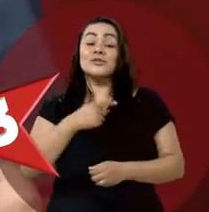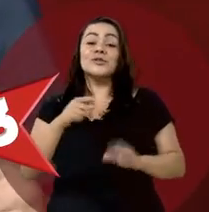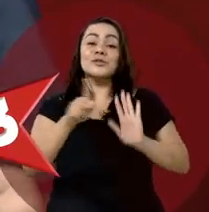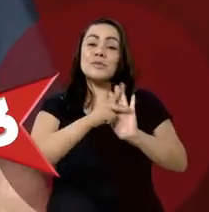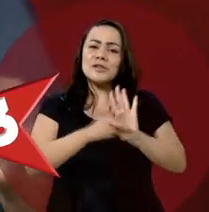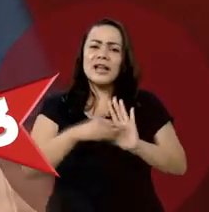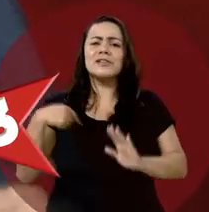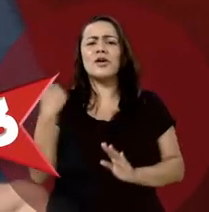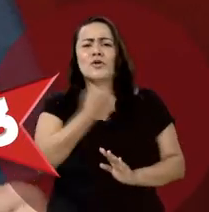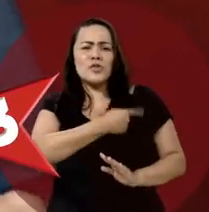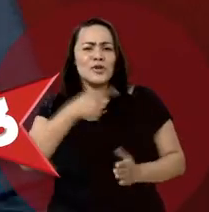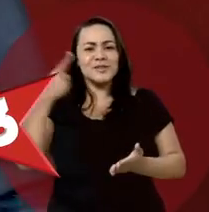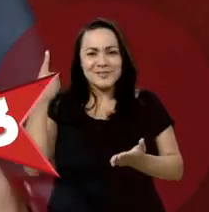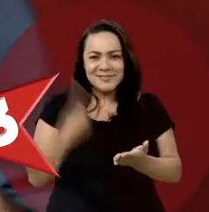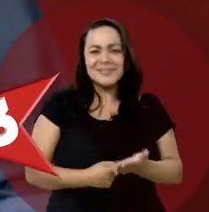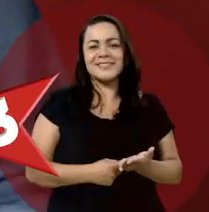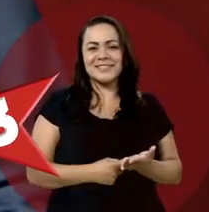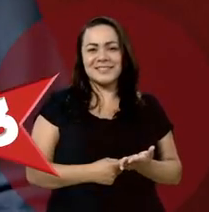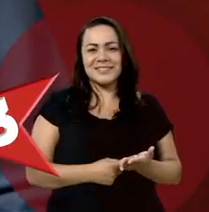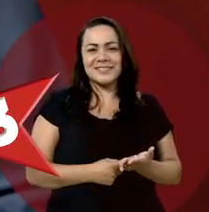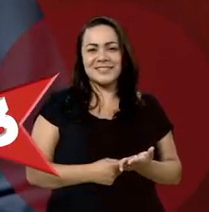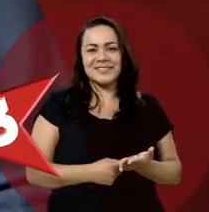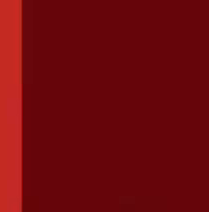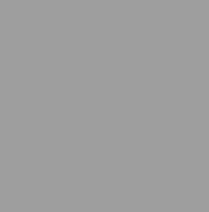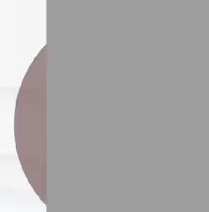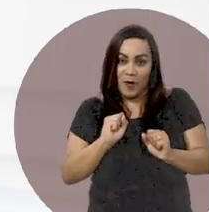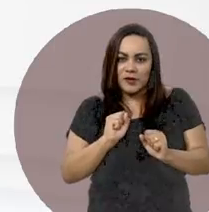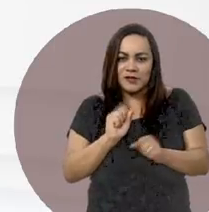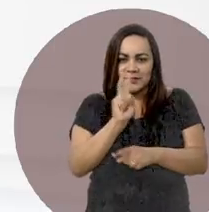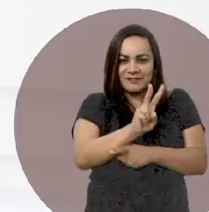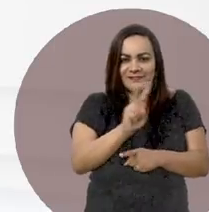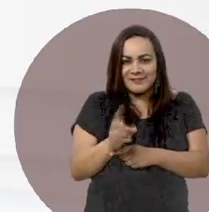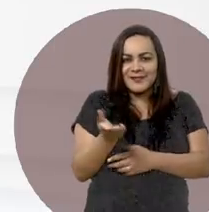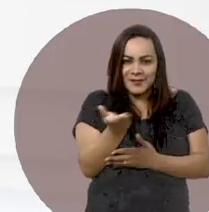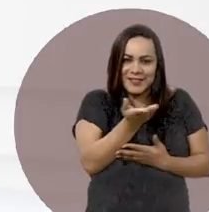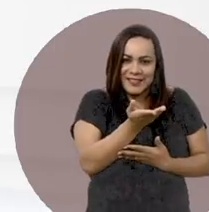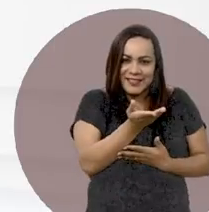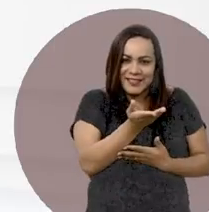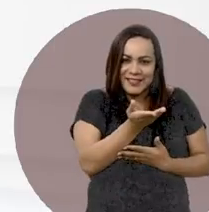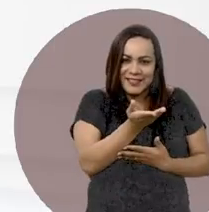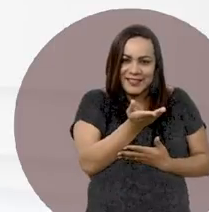para melhor esse é o nosso projeto é o nosso programa é o nosso compromisso é